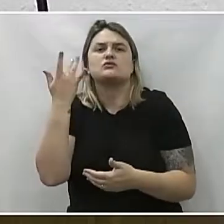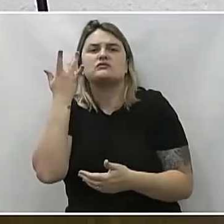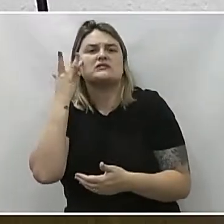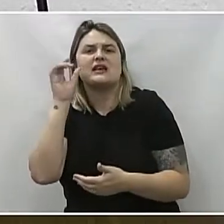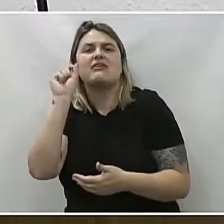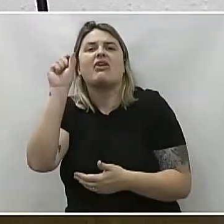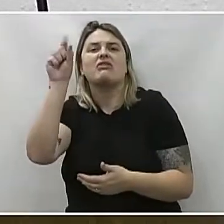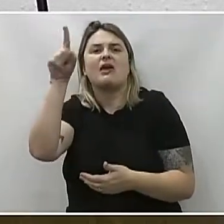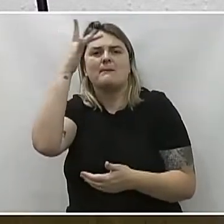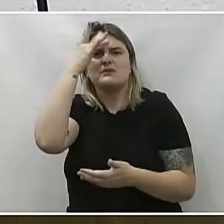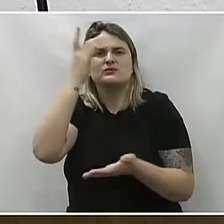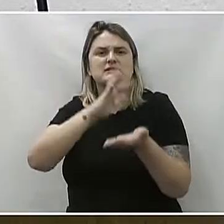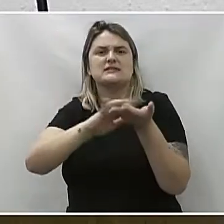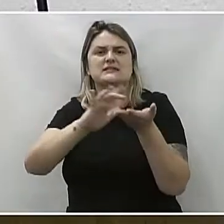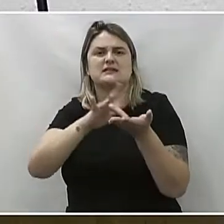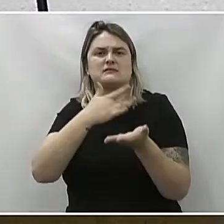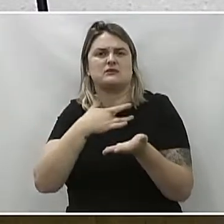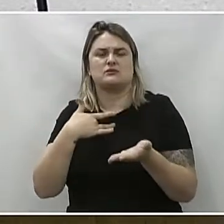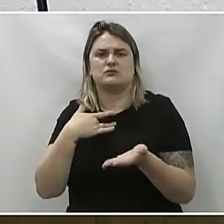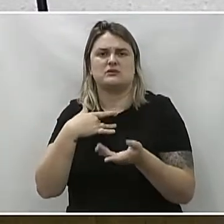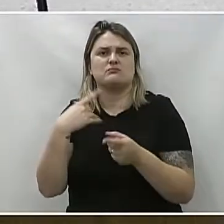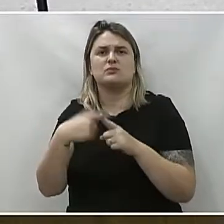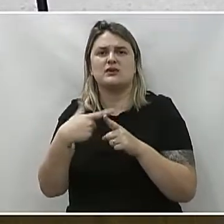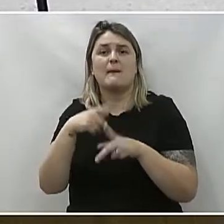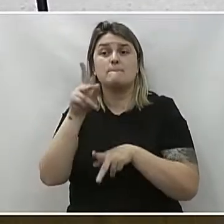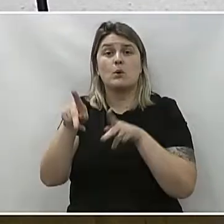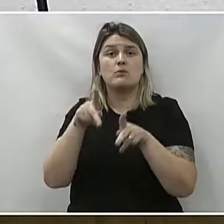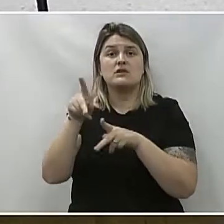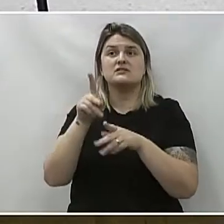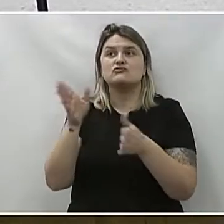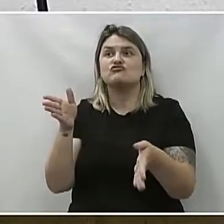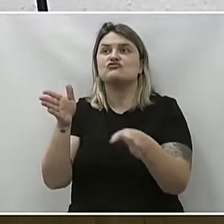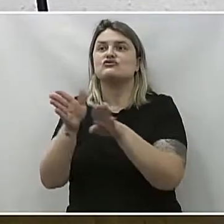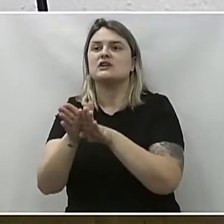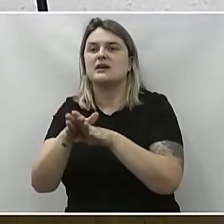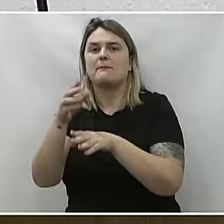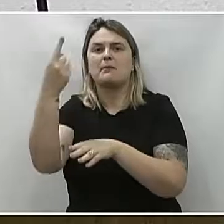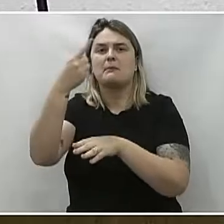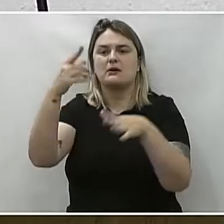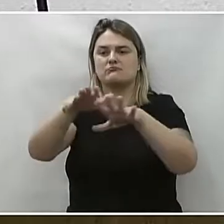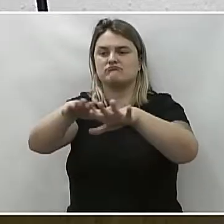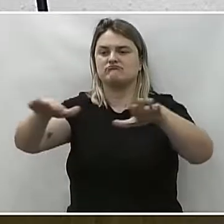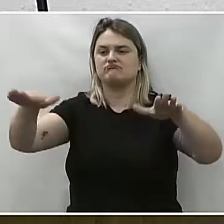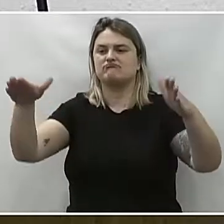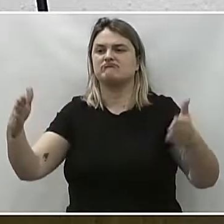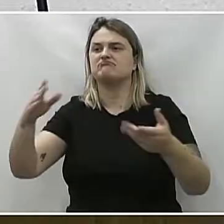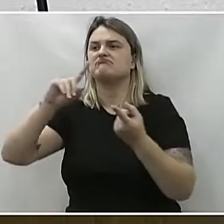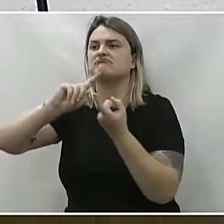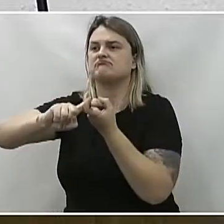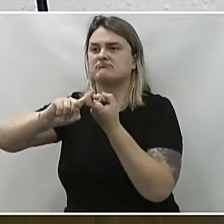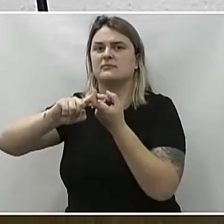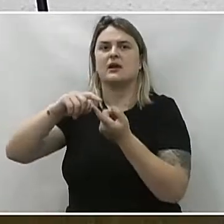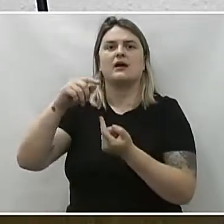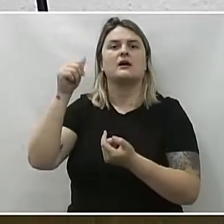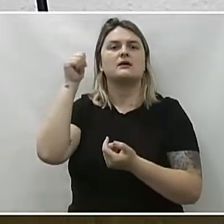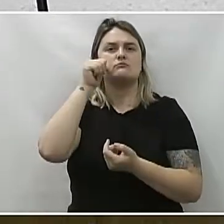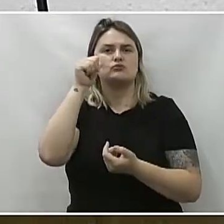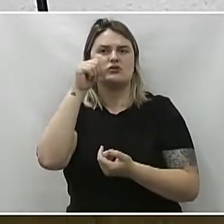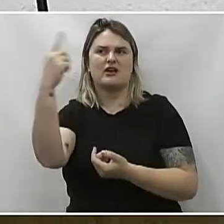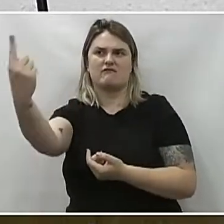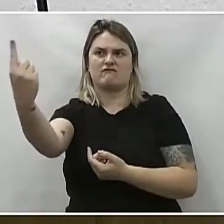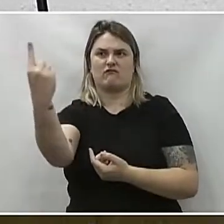secretário, se é secretária, não faço ideia. Porque a população barra no primeiro balcão que tem ali. Eles falaram,